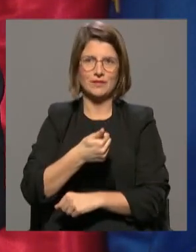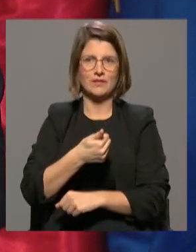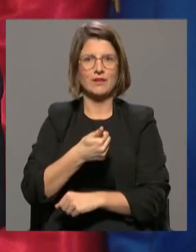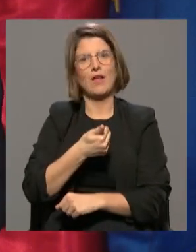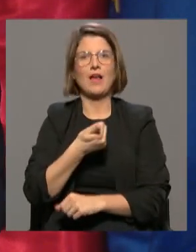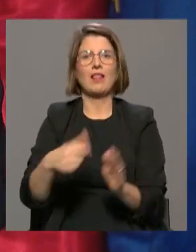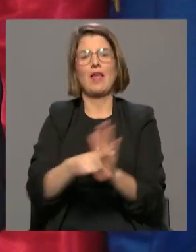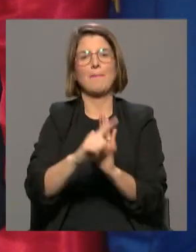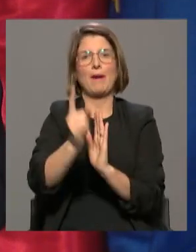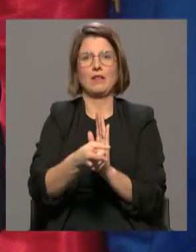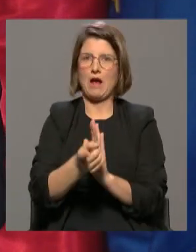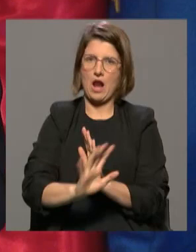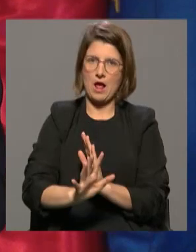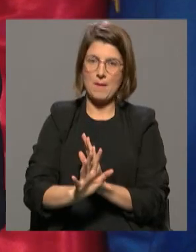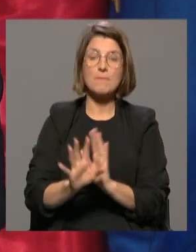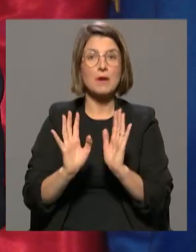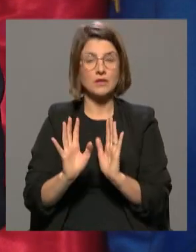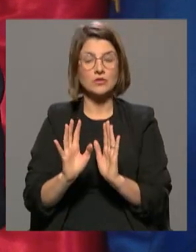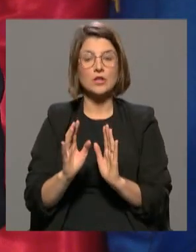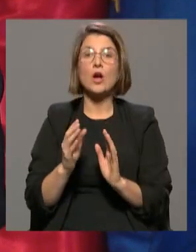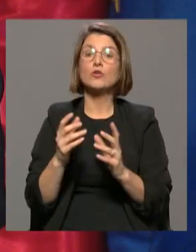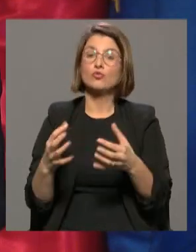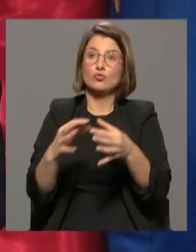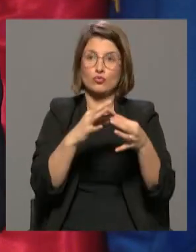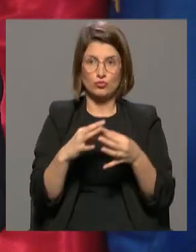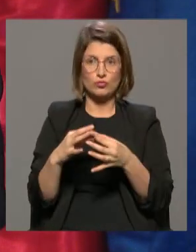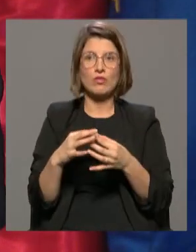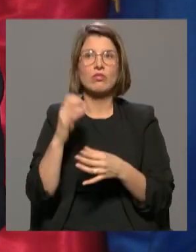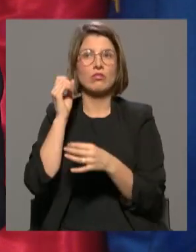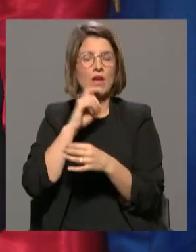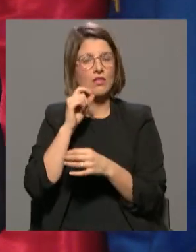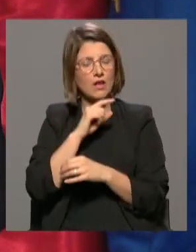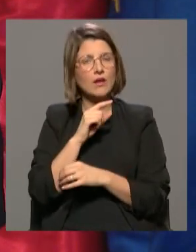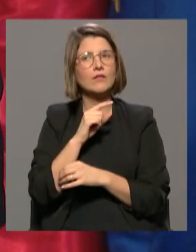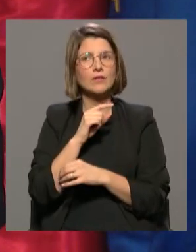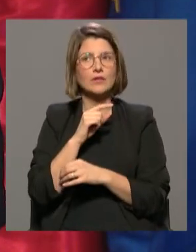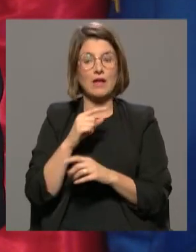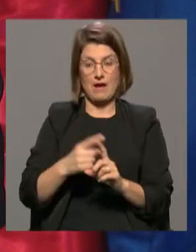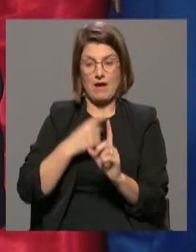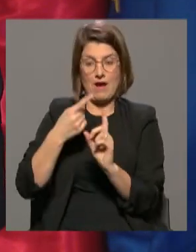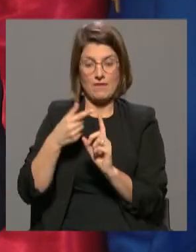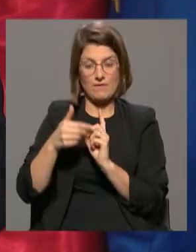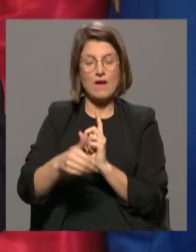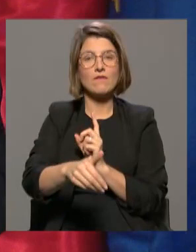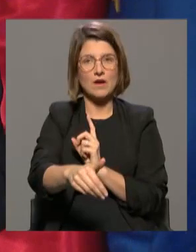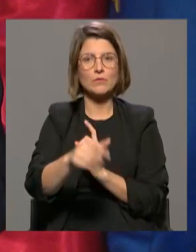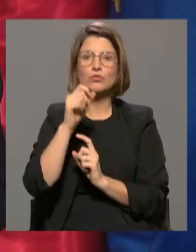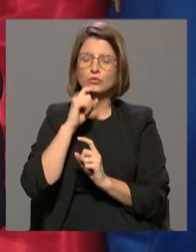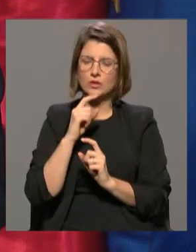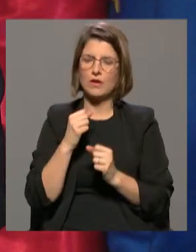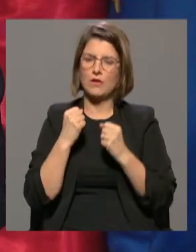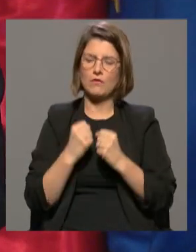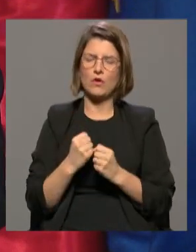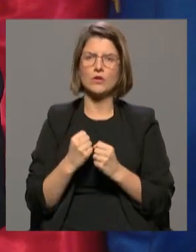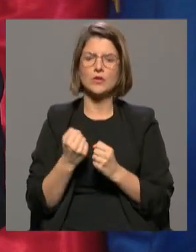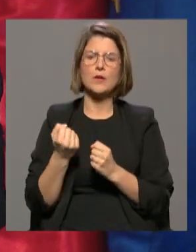mas também é verdade que só juntos poderemos dar com sucesso no ano que se aproxima passa os firmes